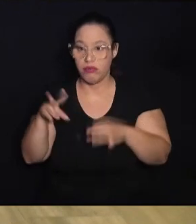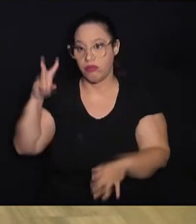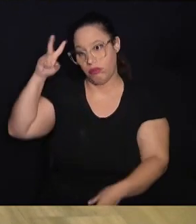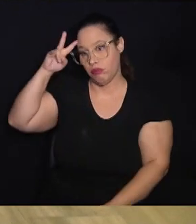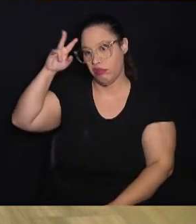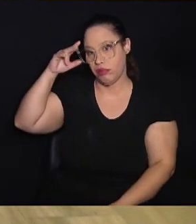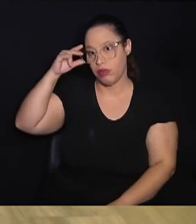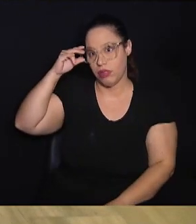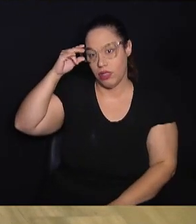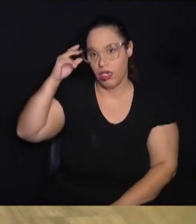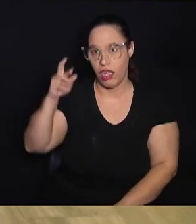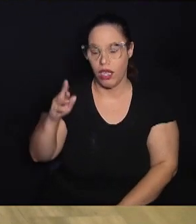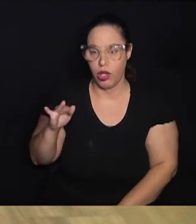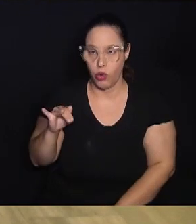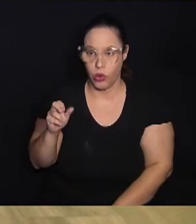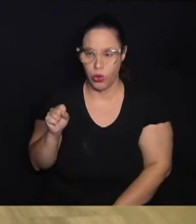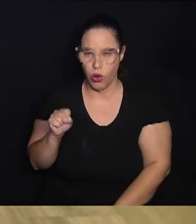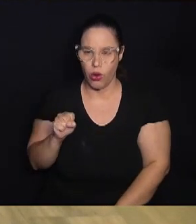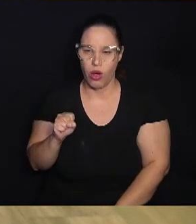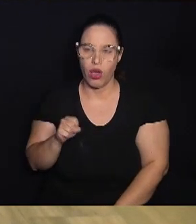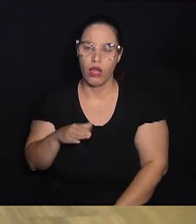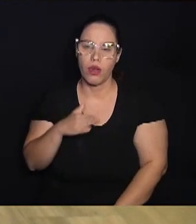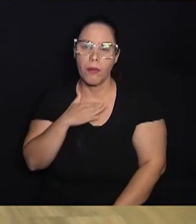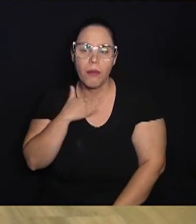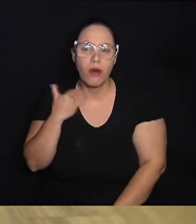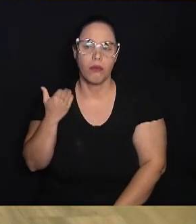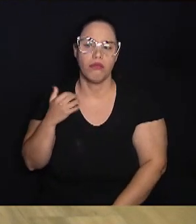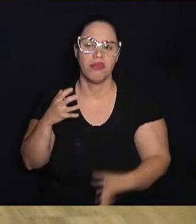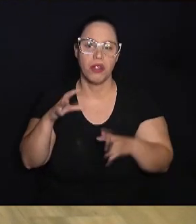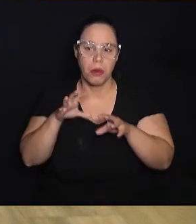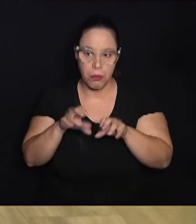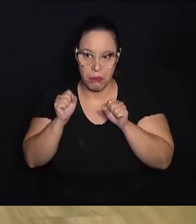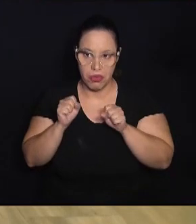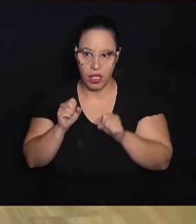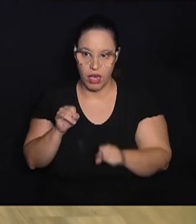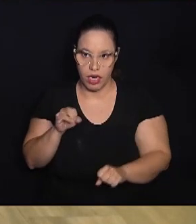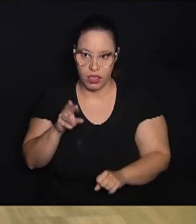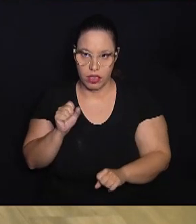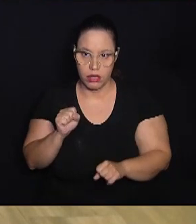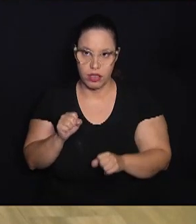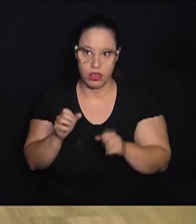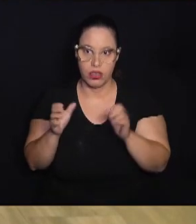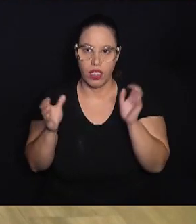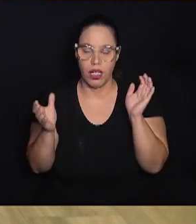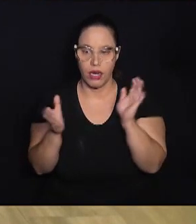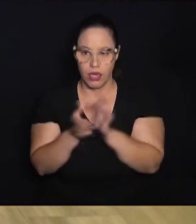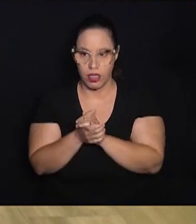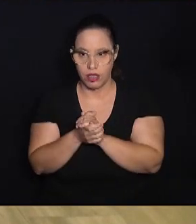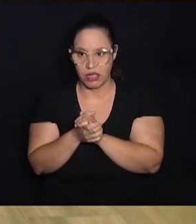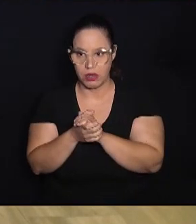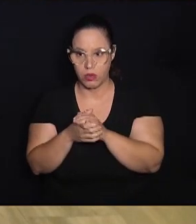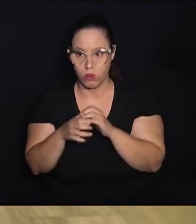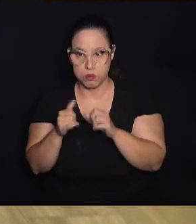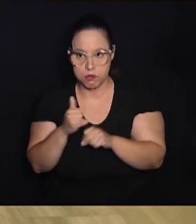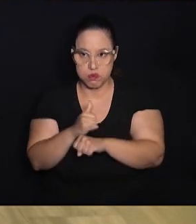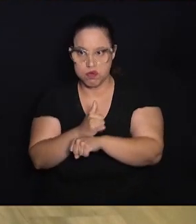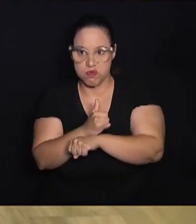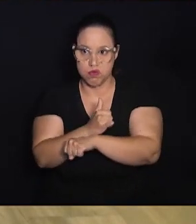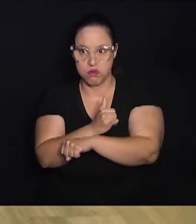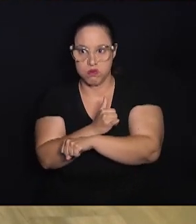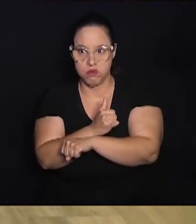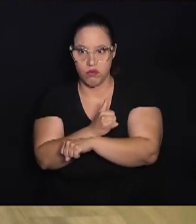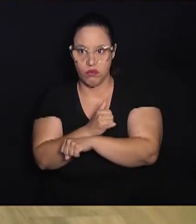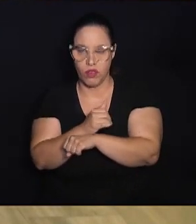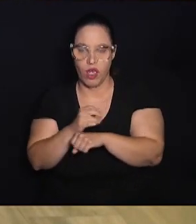rebordosa morre porque ela para não pegar aides né basicamente ela casa fica gorda aí o marido dela ela fica no